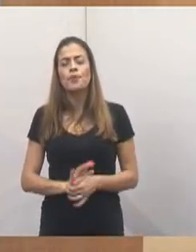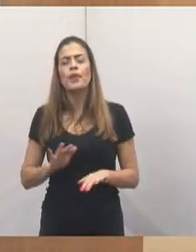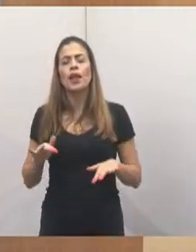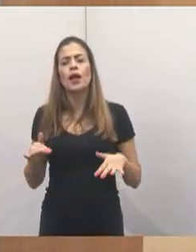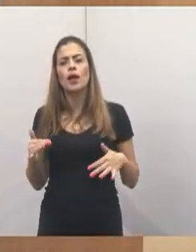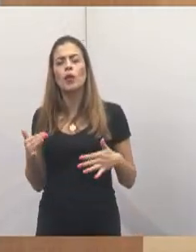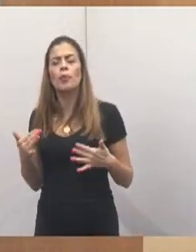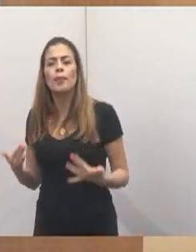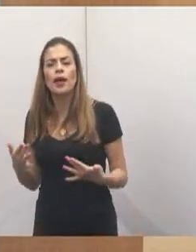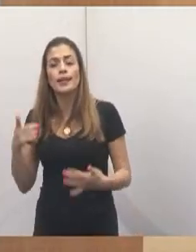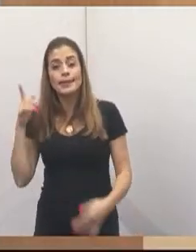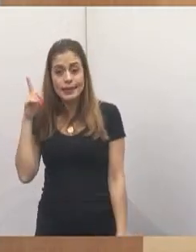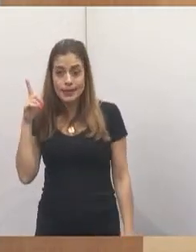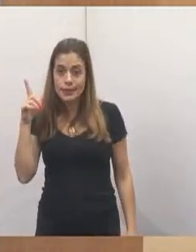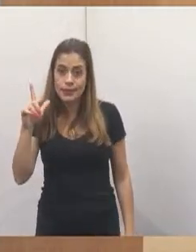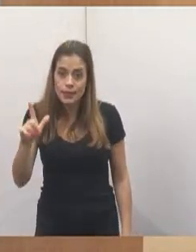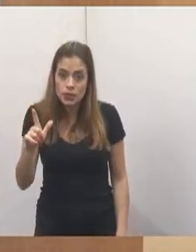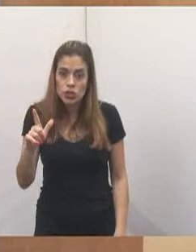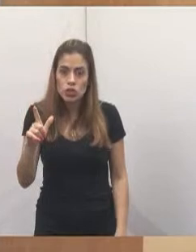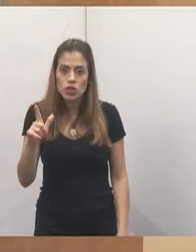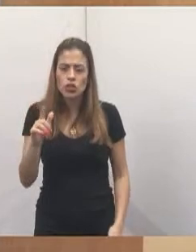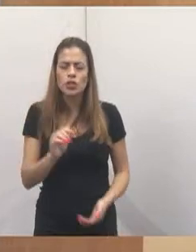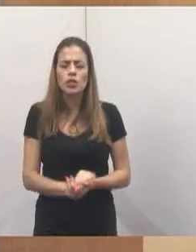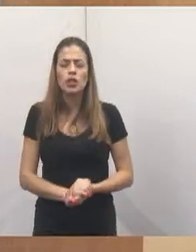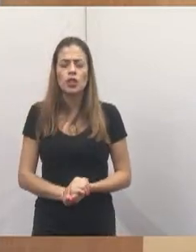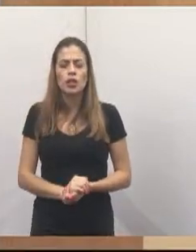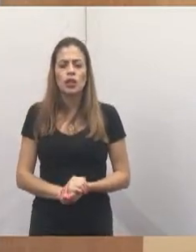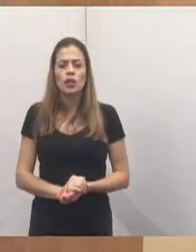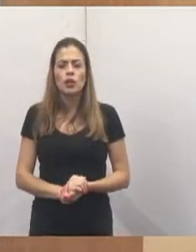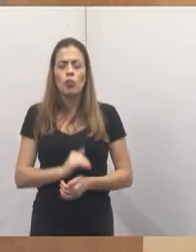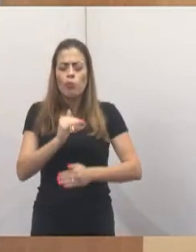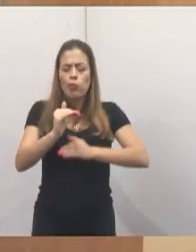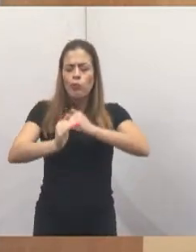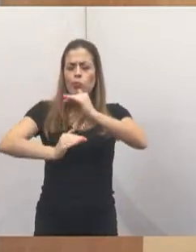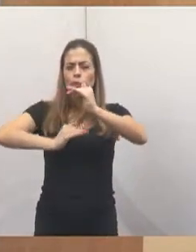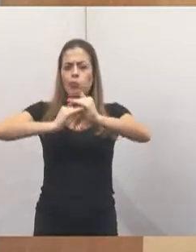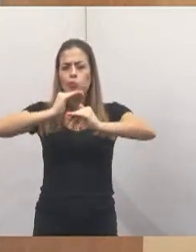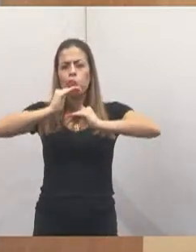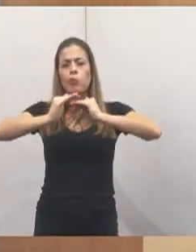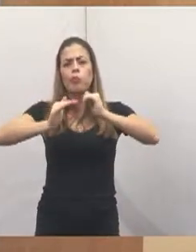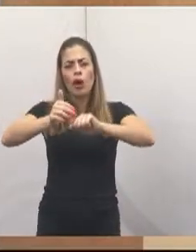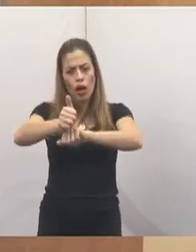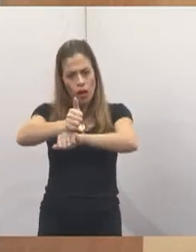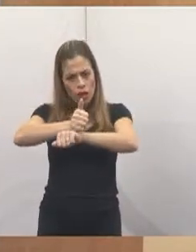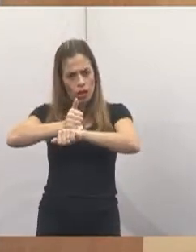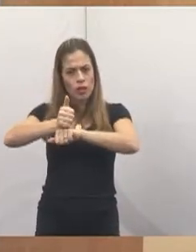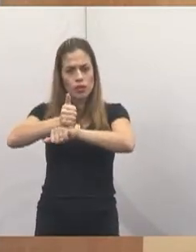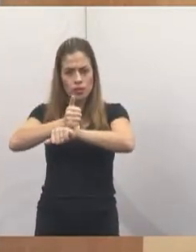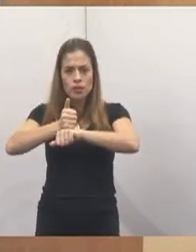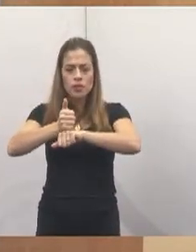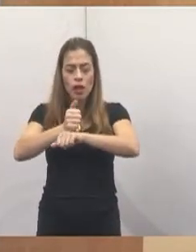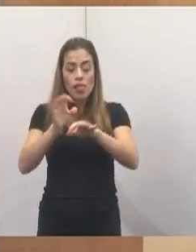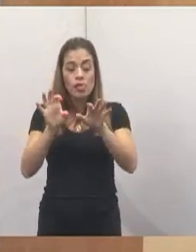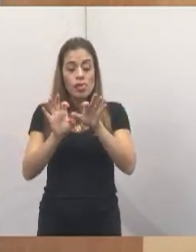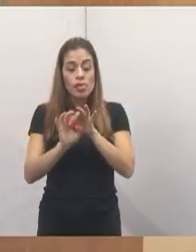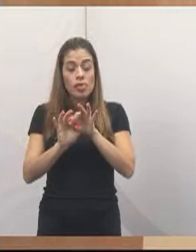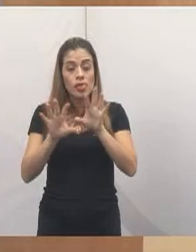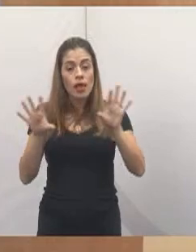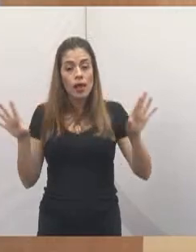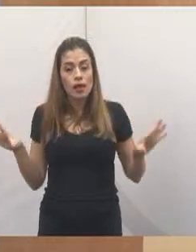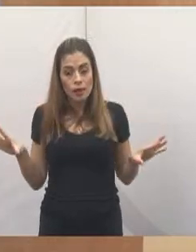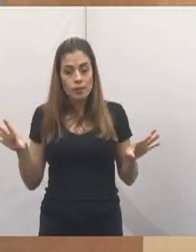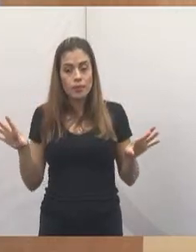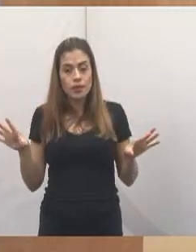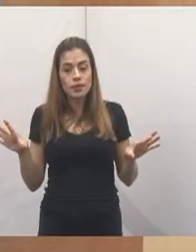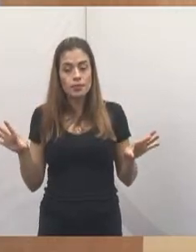o seu mister, para garantir o desempenho da sua profissão com toda a liberdade e com